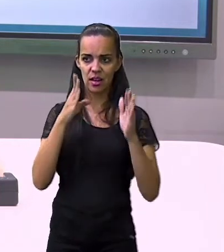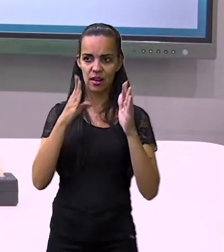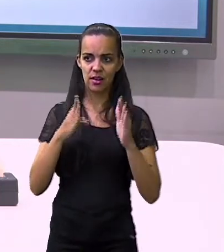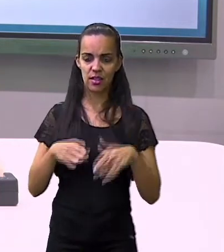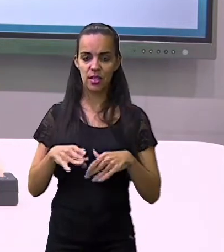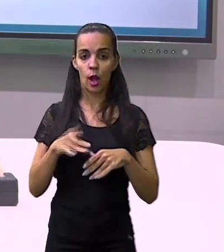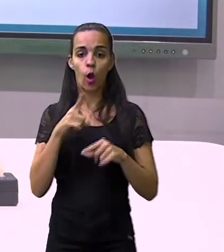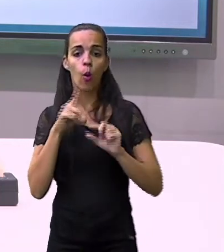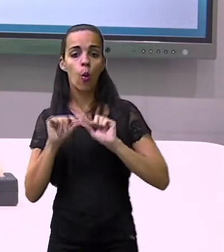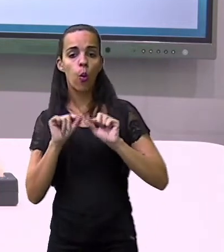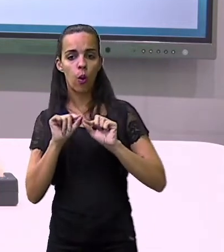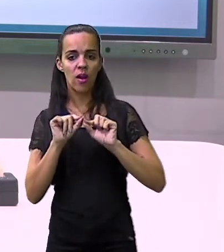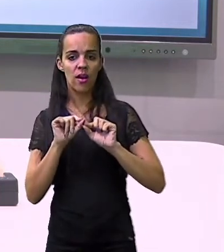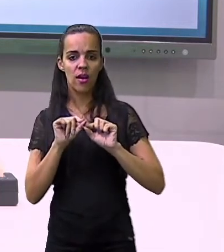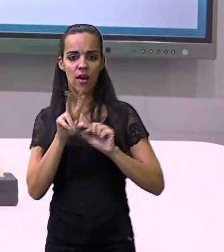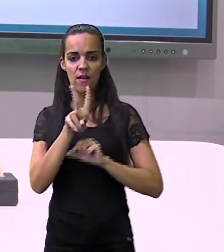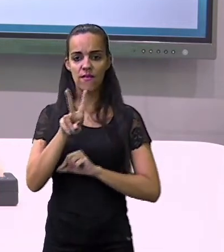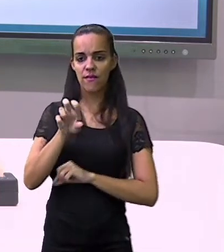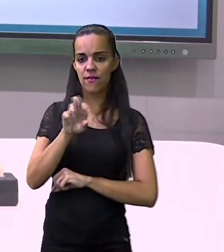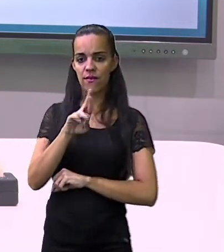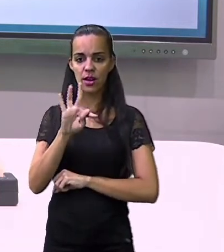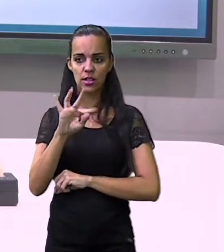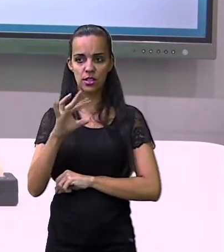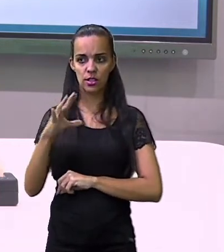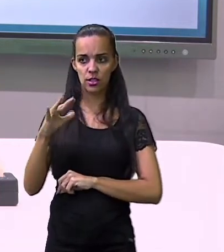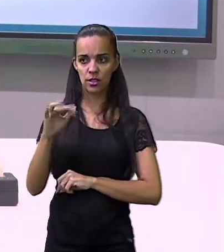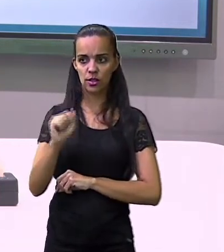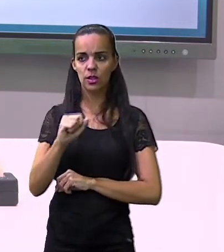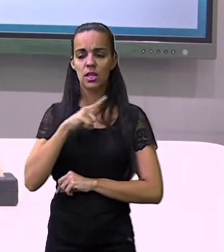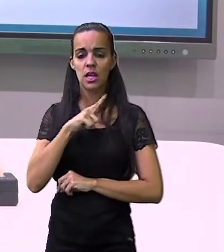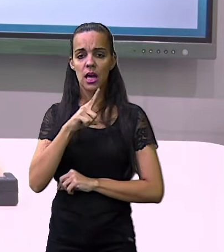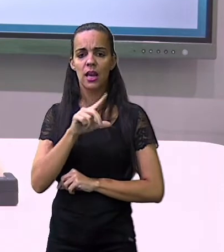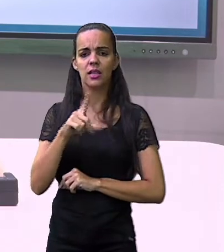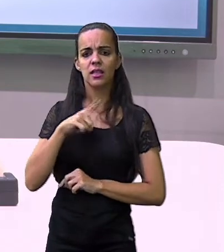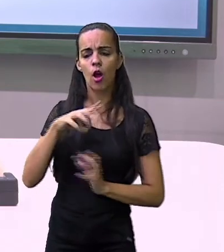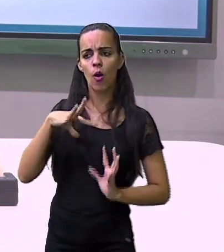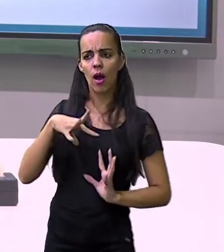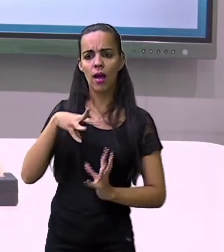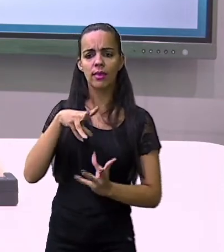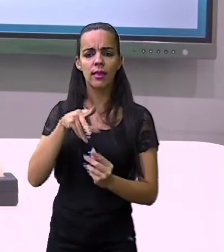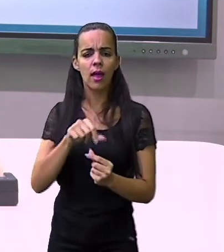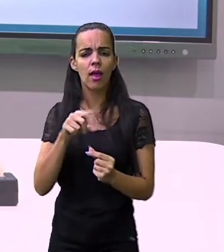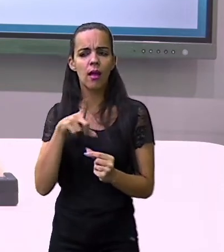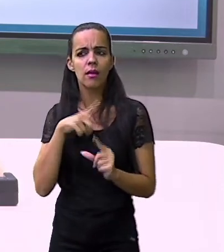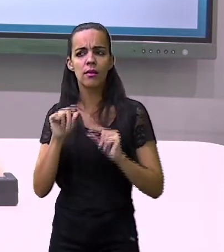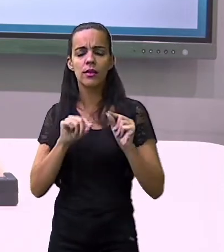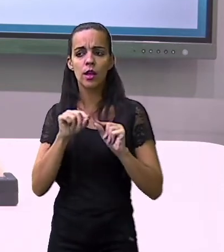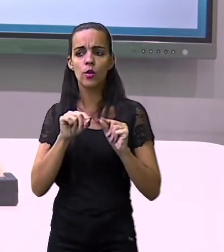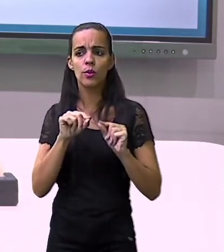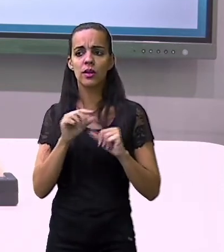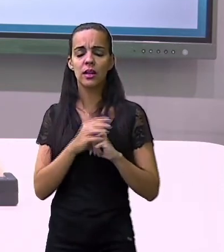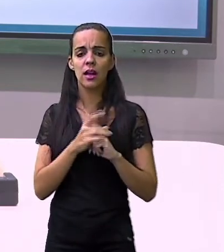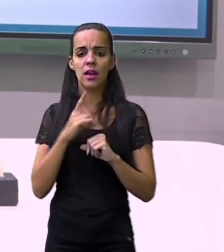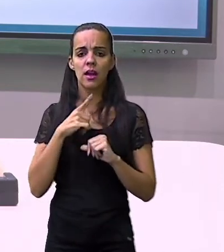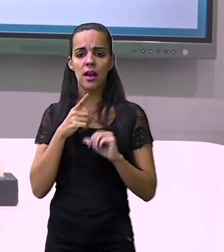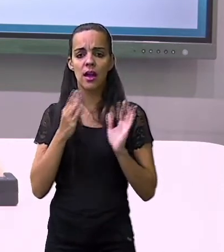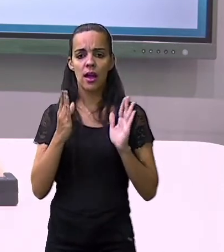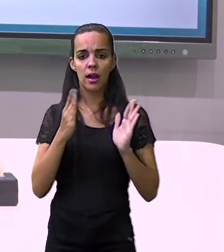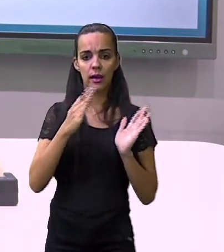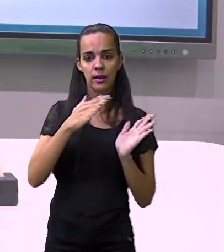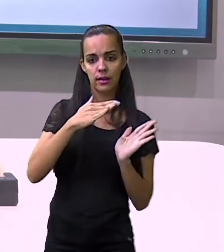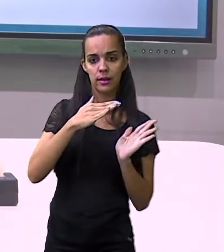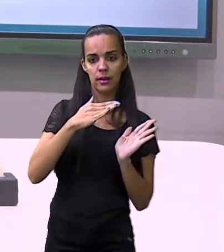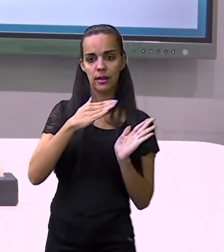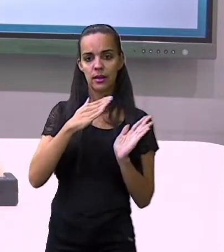Terra ela tem uma inclinação pequena. Essa inclinação faz com que as